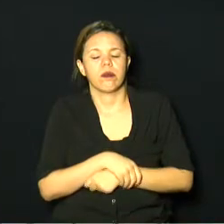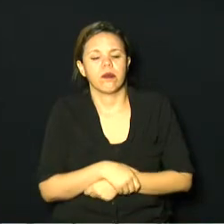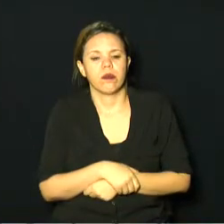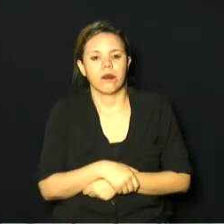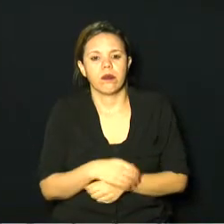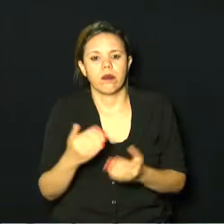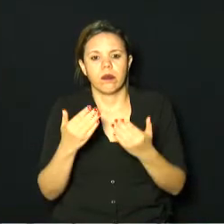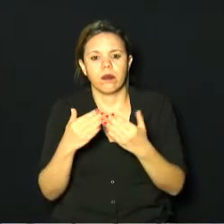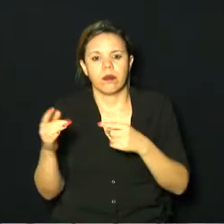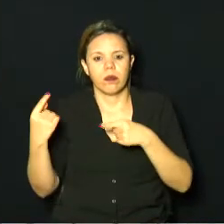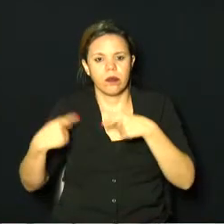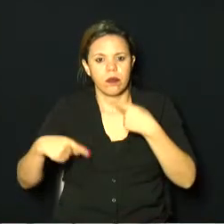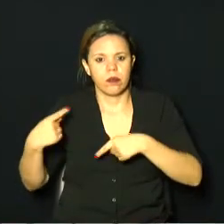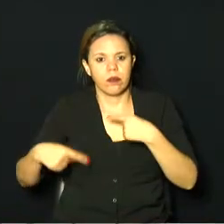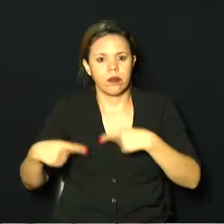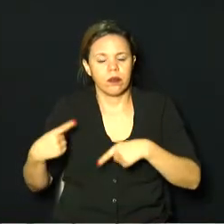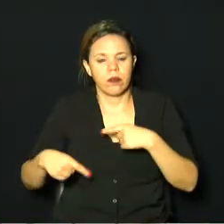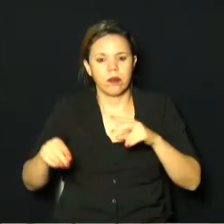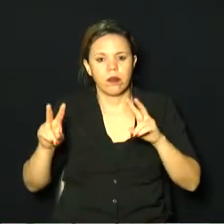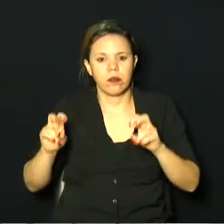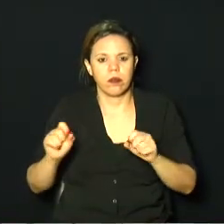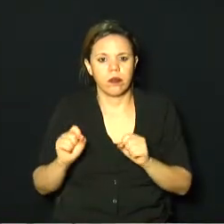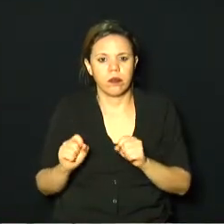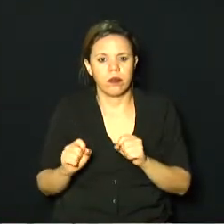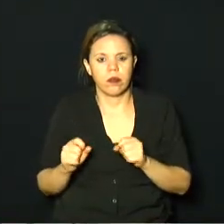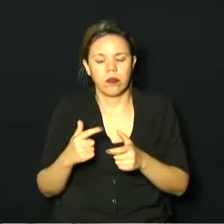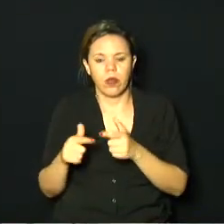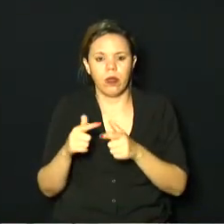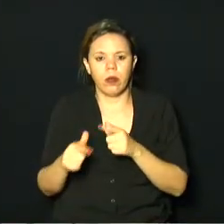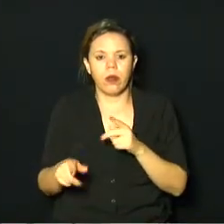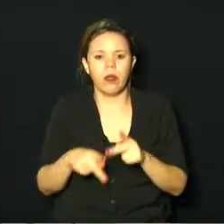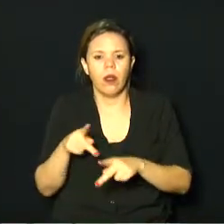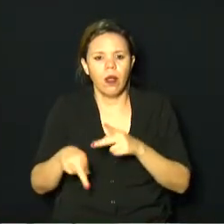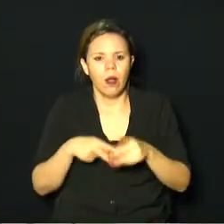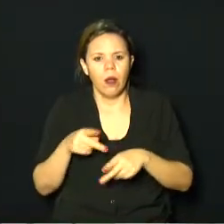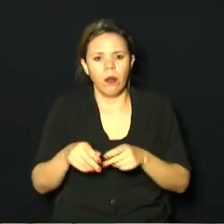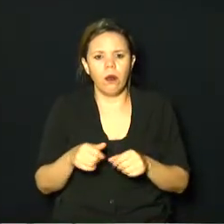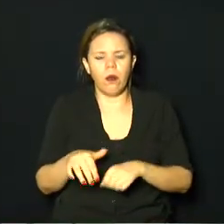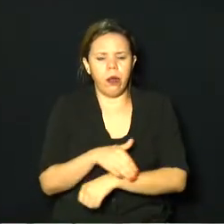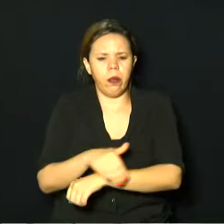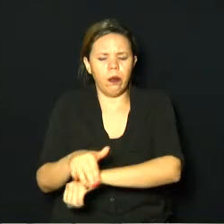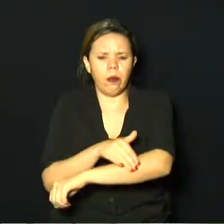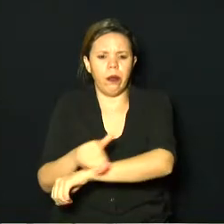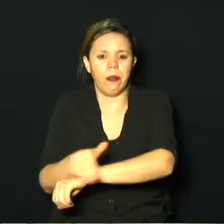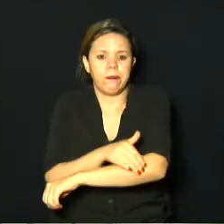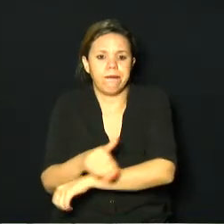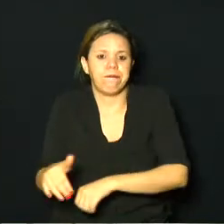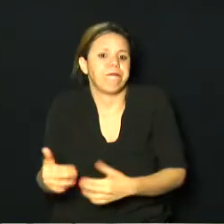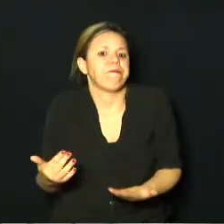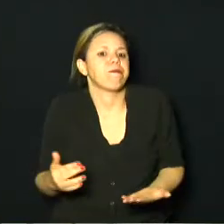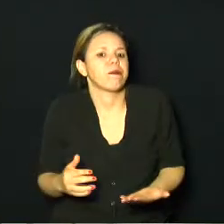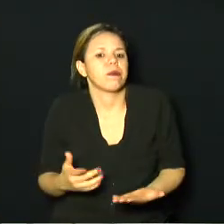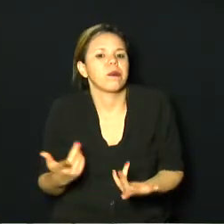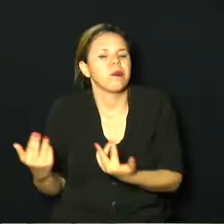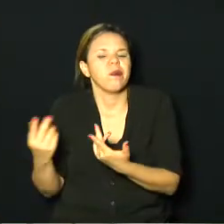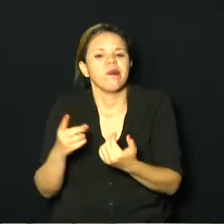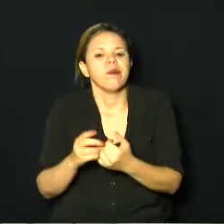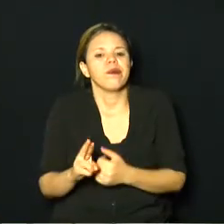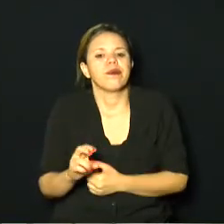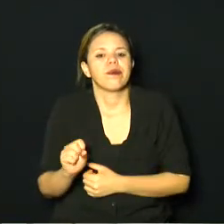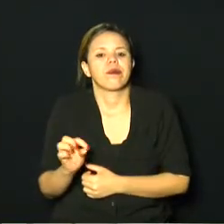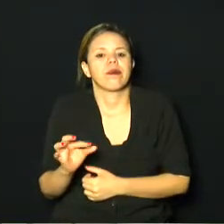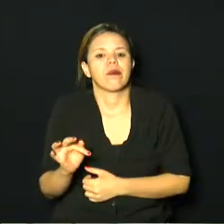abrindo uma discussão em relação à situação das pessoas de rua, e, como a doutora Stephanie